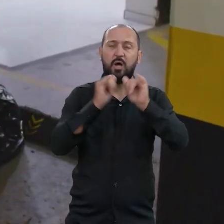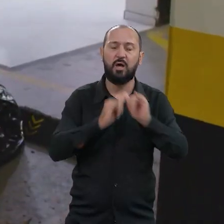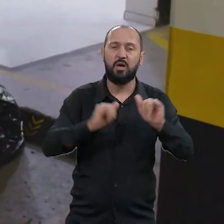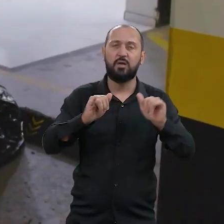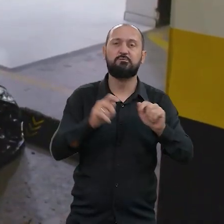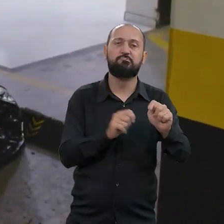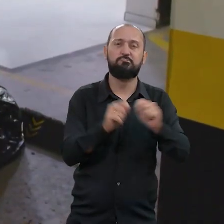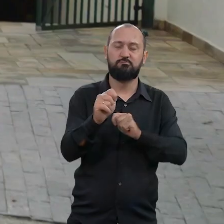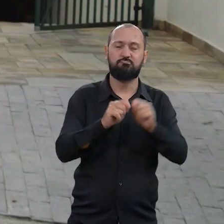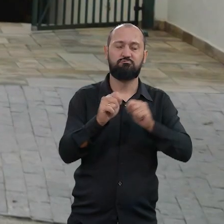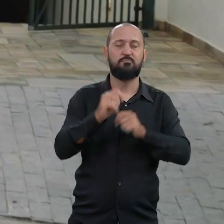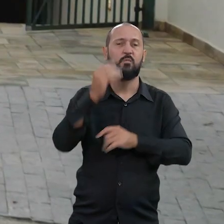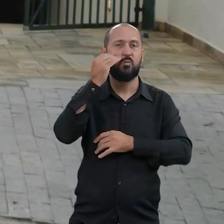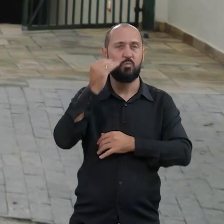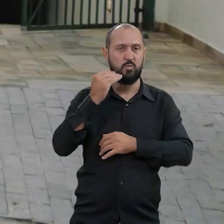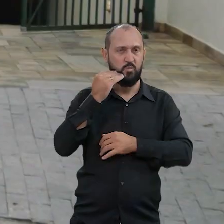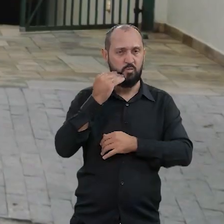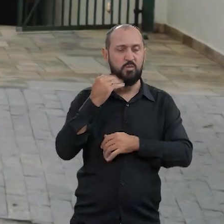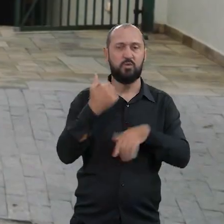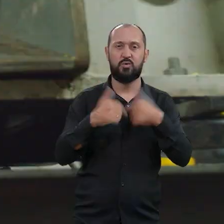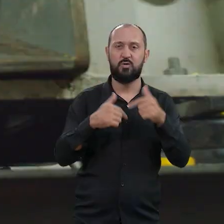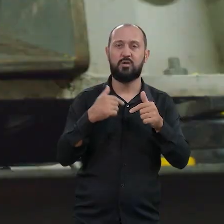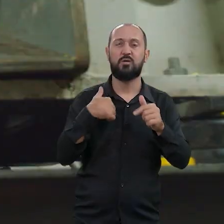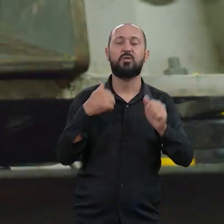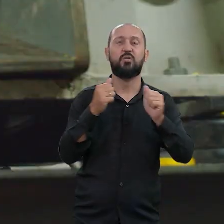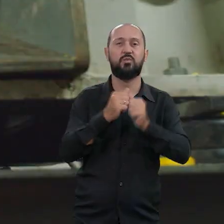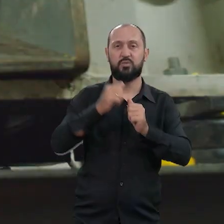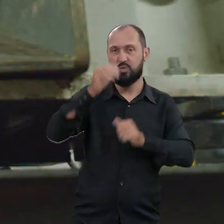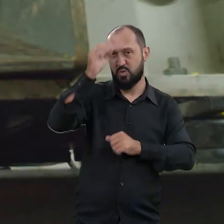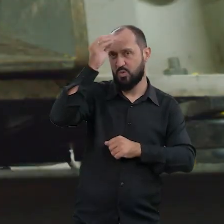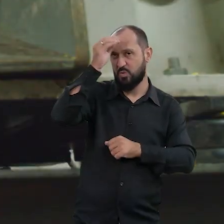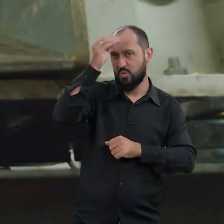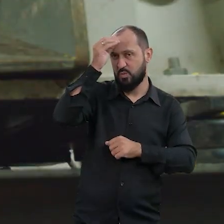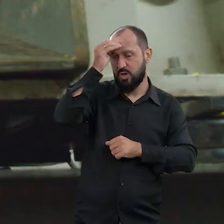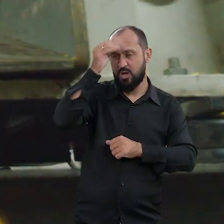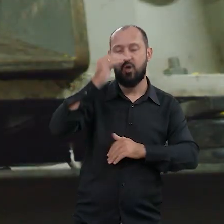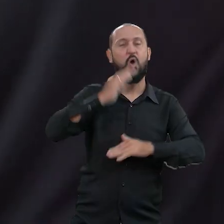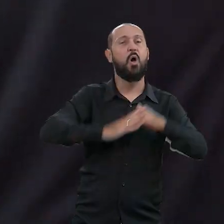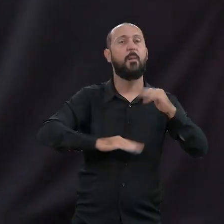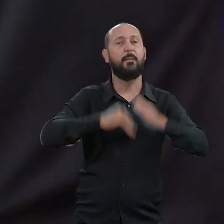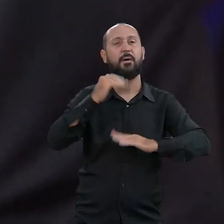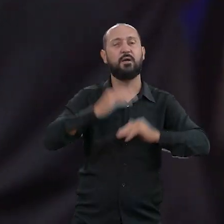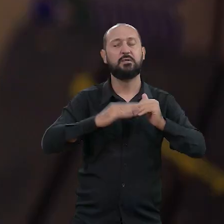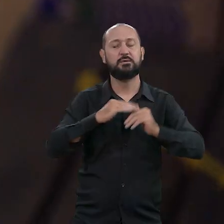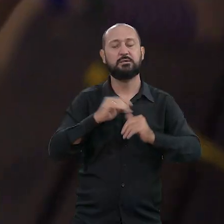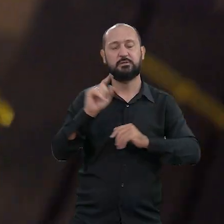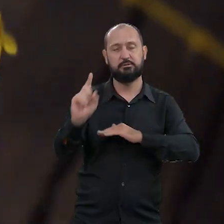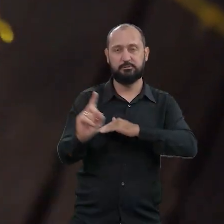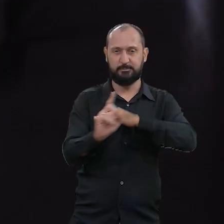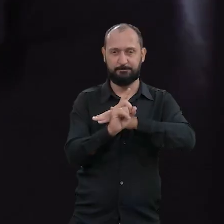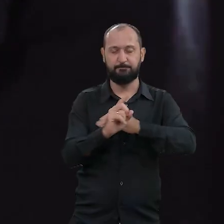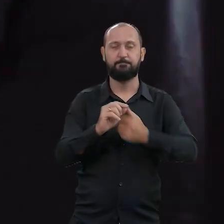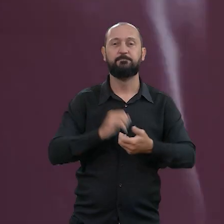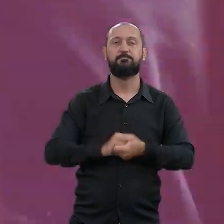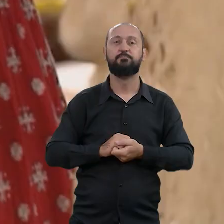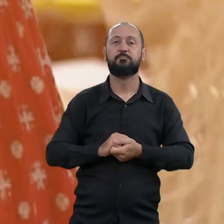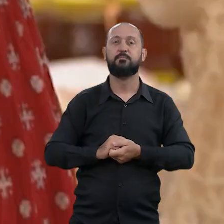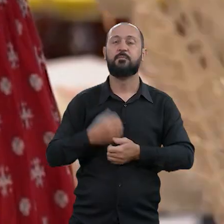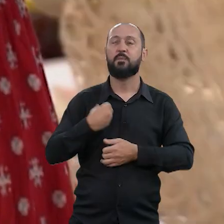envolver, promovendo a redução do uso de plástico em suas operações e conscientizando seus funcionários e